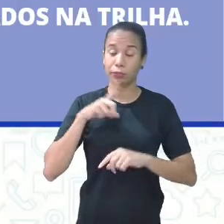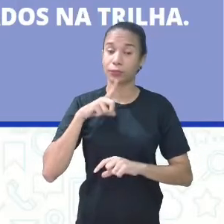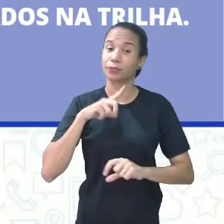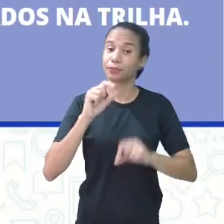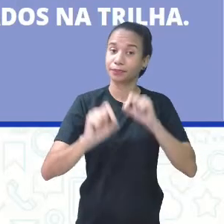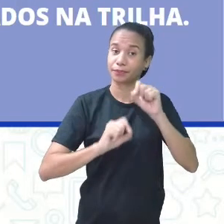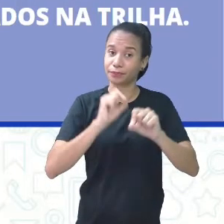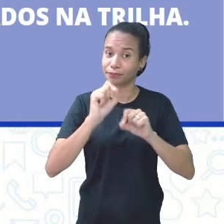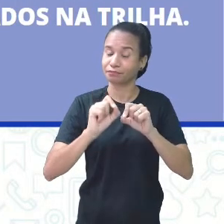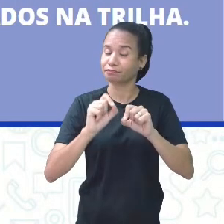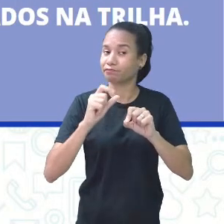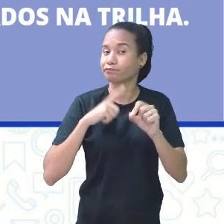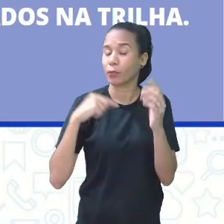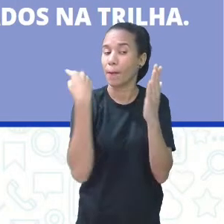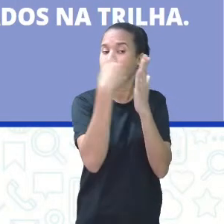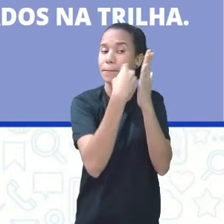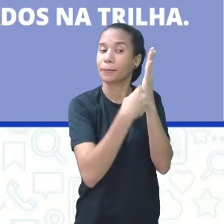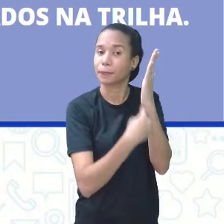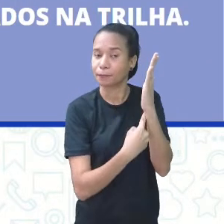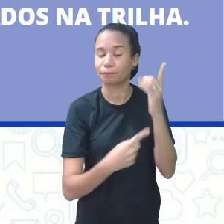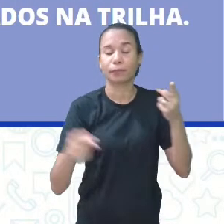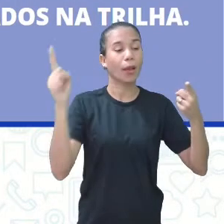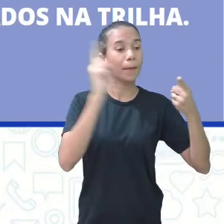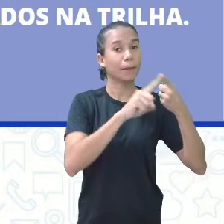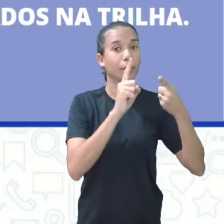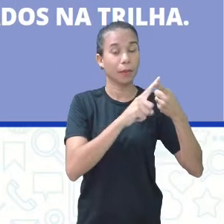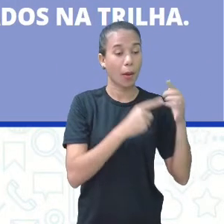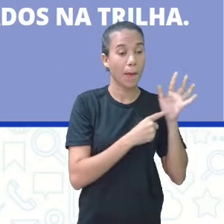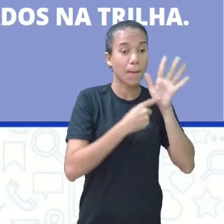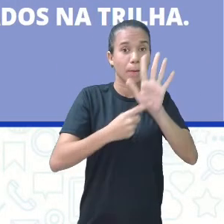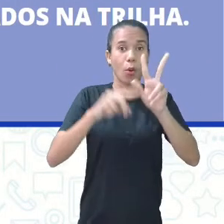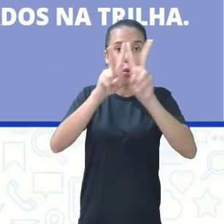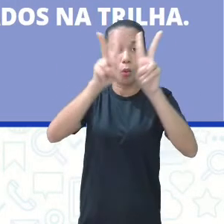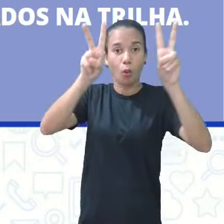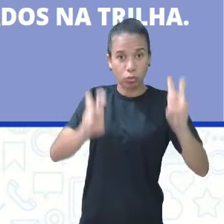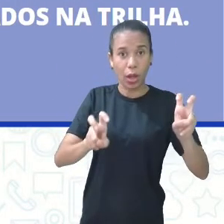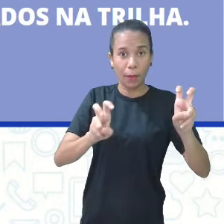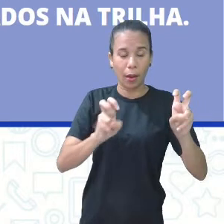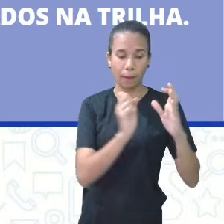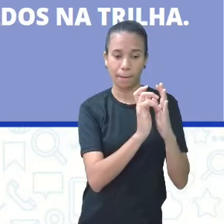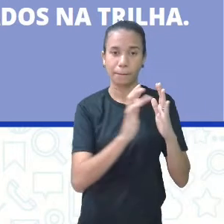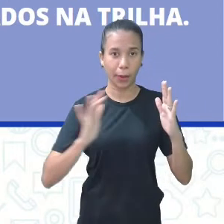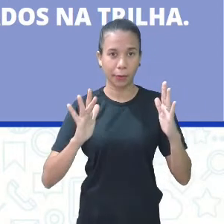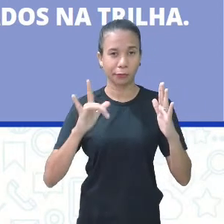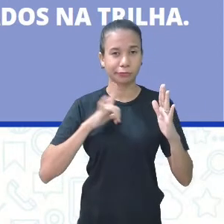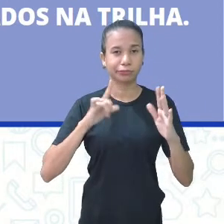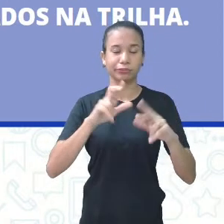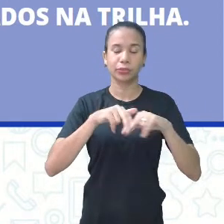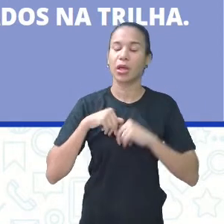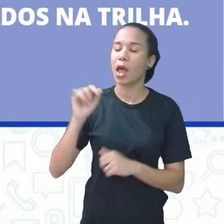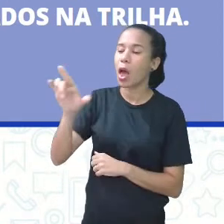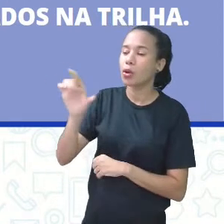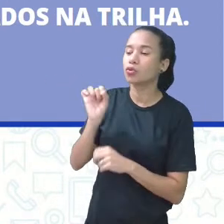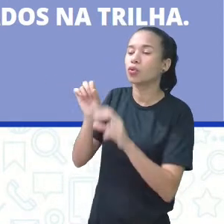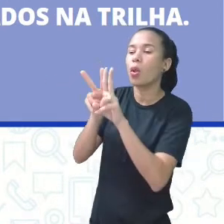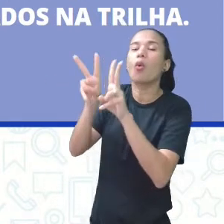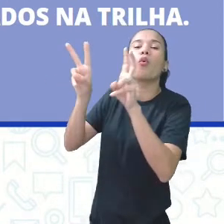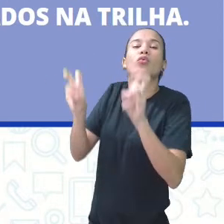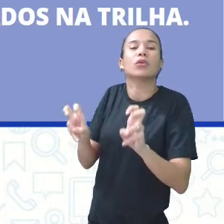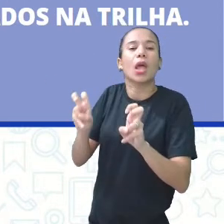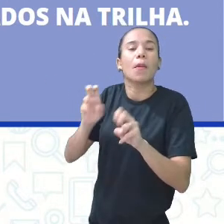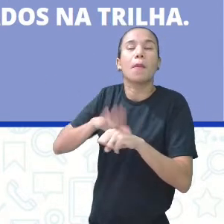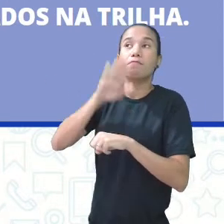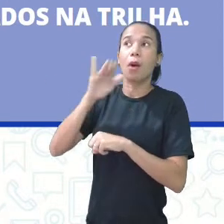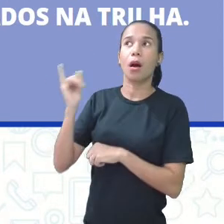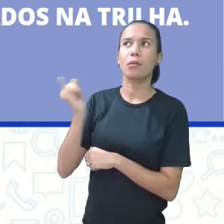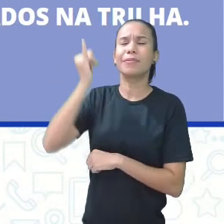encontros teremos. O que é que a gente vai ter? Apresentação do tema de cada trilha. Então, nós selecionamos aqui o que é